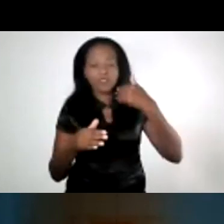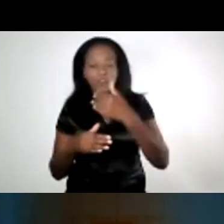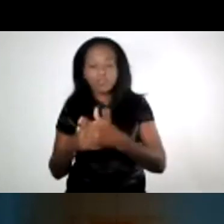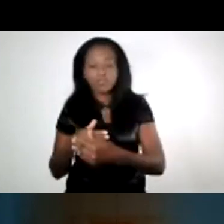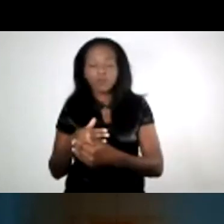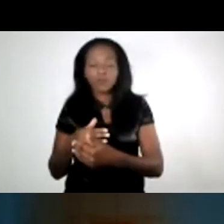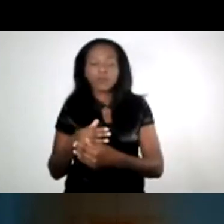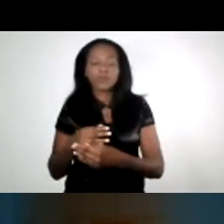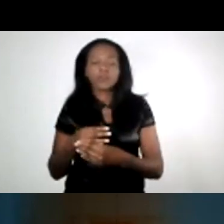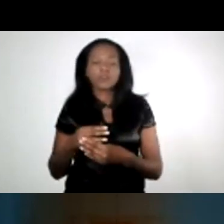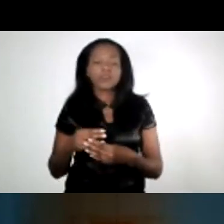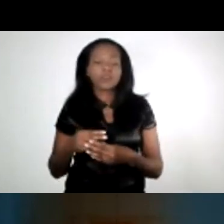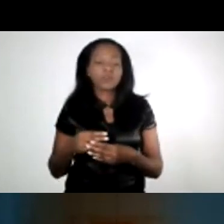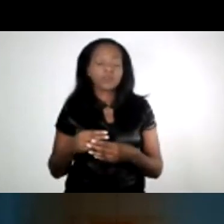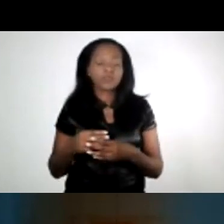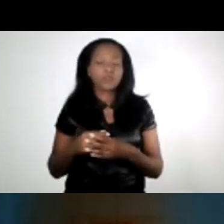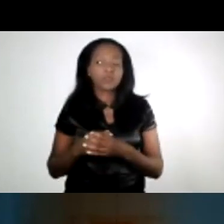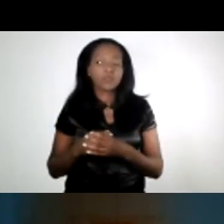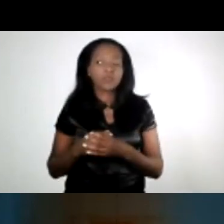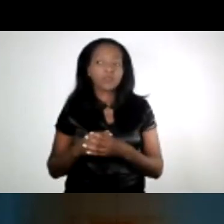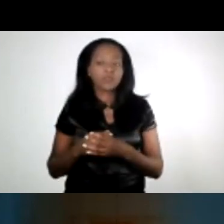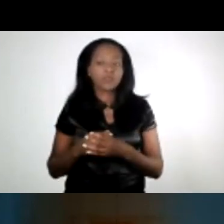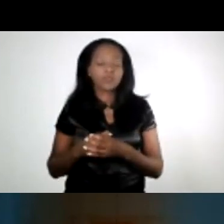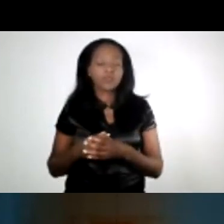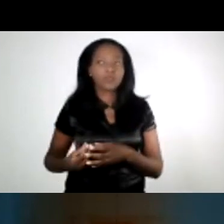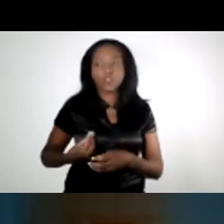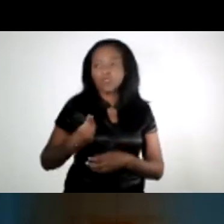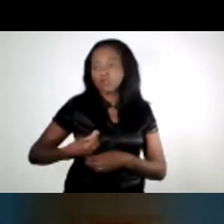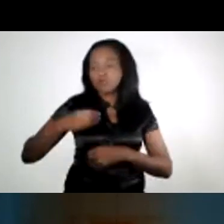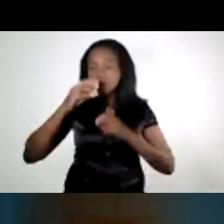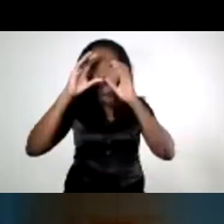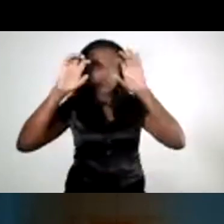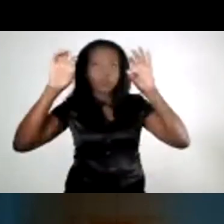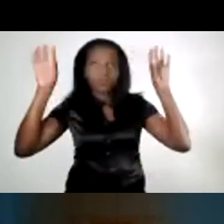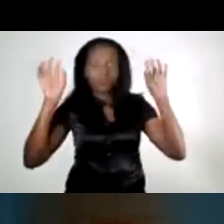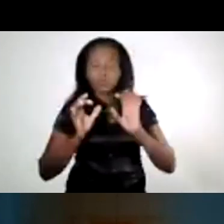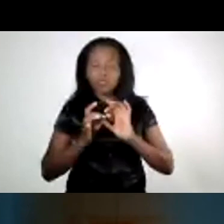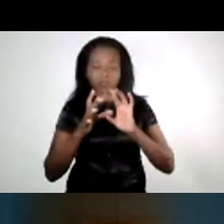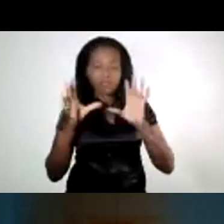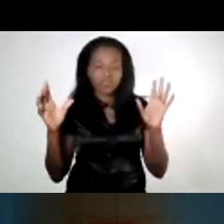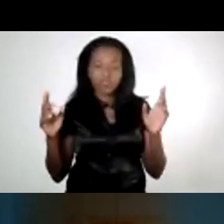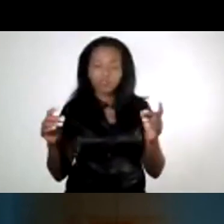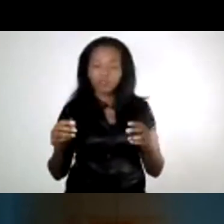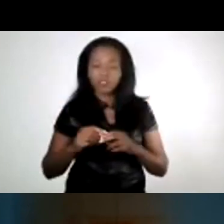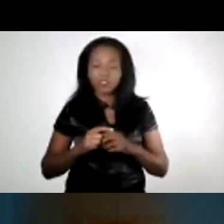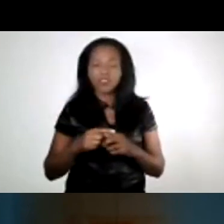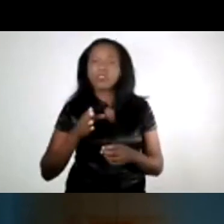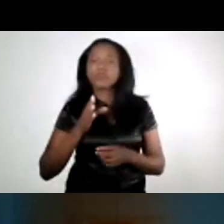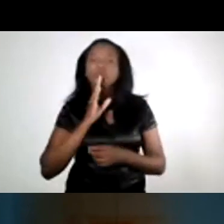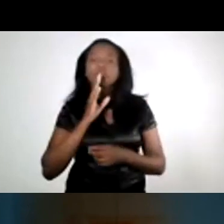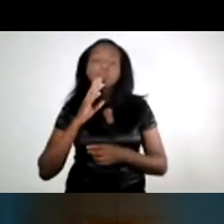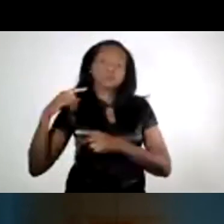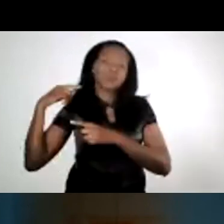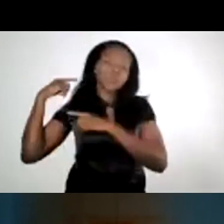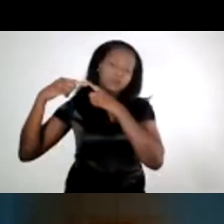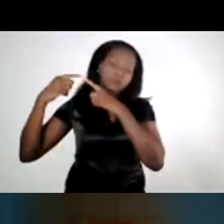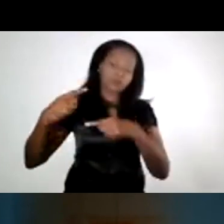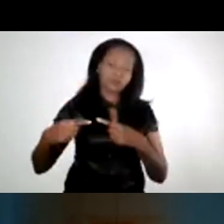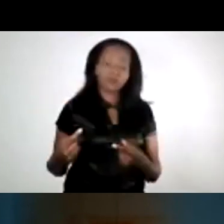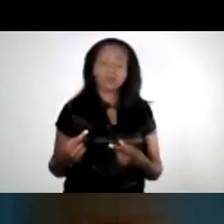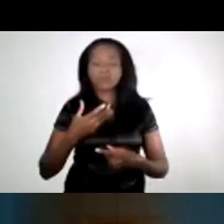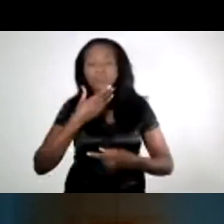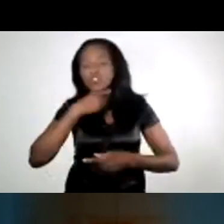essa universidade a céu aberto, né? Essa coisa que vem de geração em geração, esse conhecimento. Depois a experiência